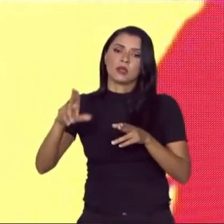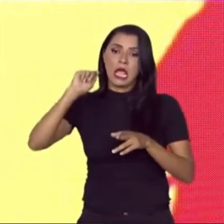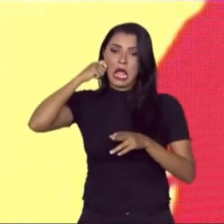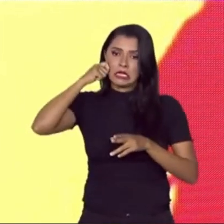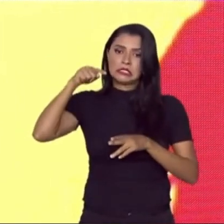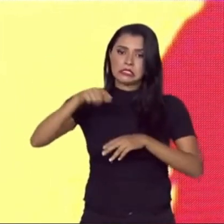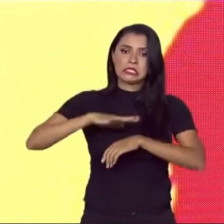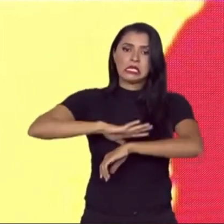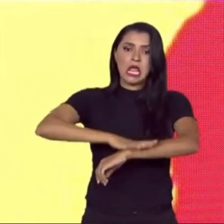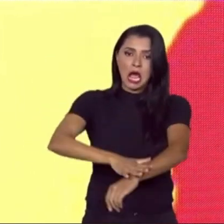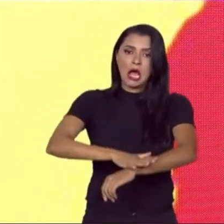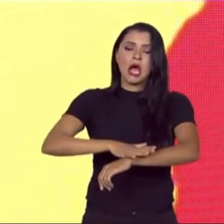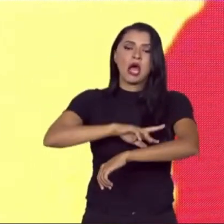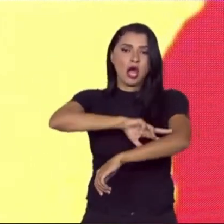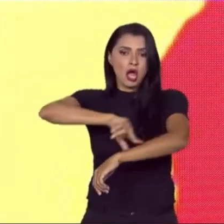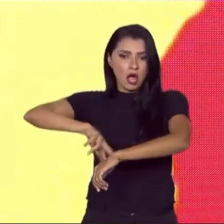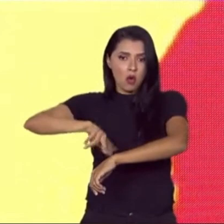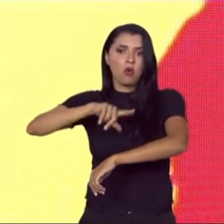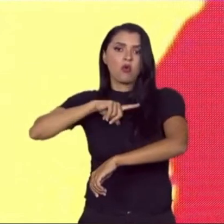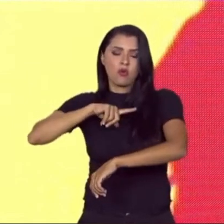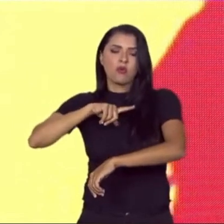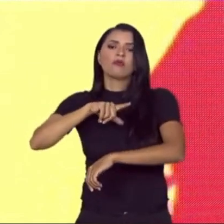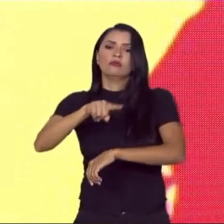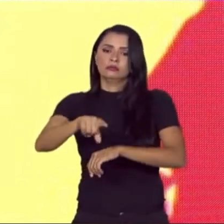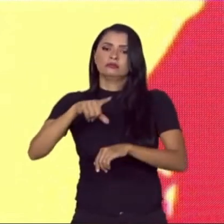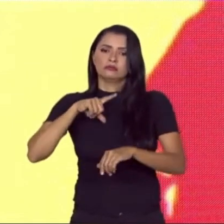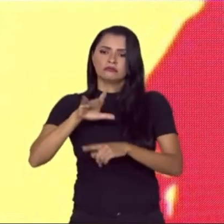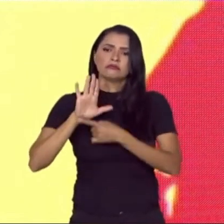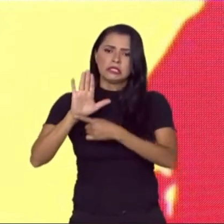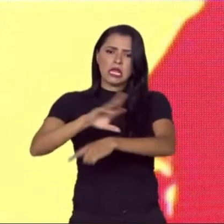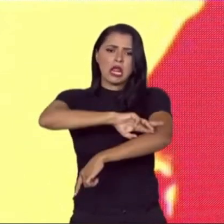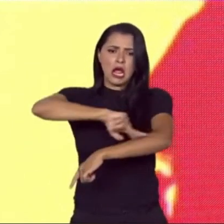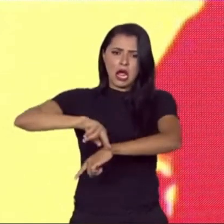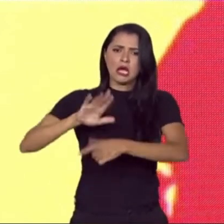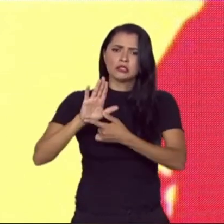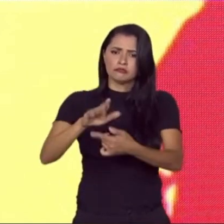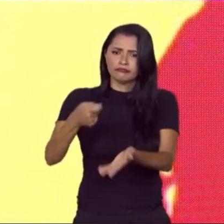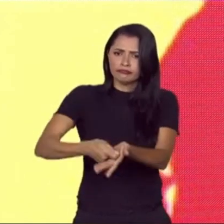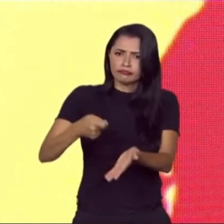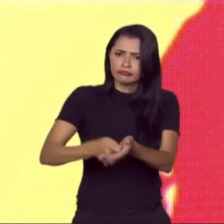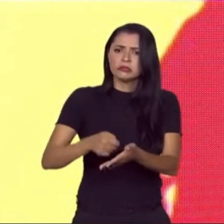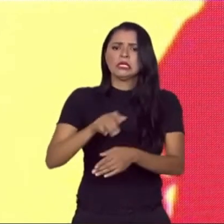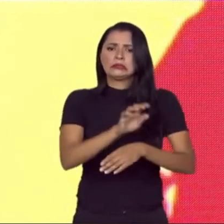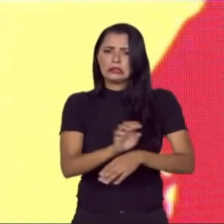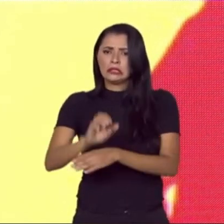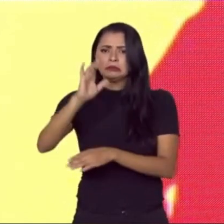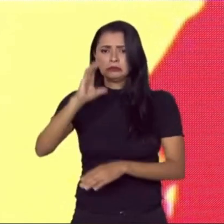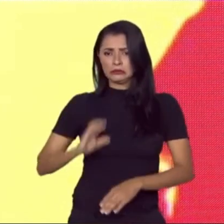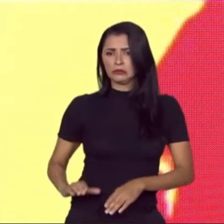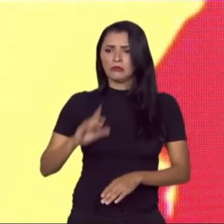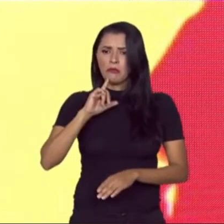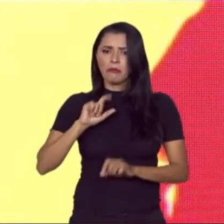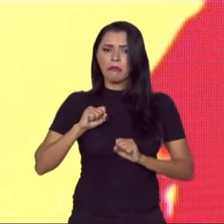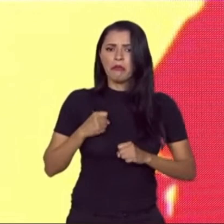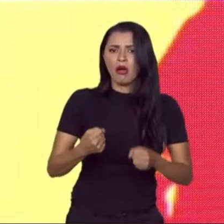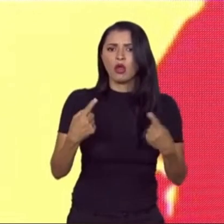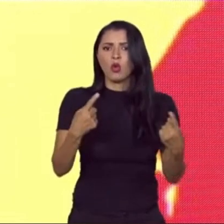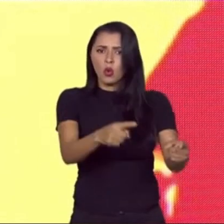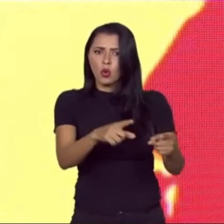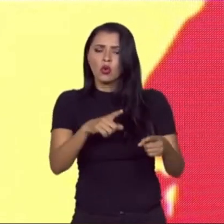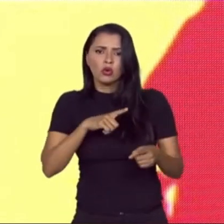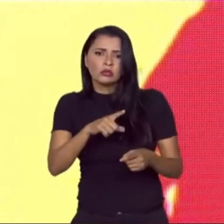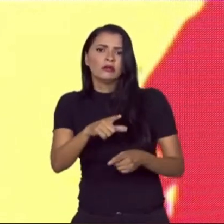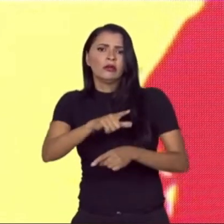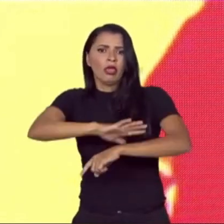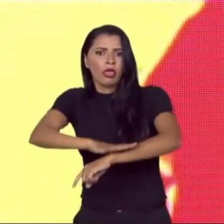realidade do racismo brasileiro exige do Estado e de cada cidadão ações concretas para o seu enfrentamento. A lei de